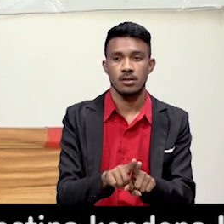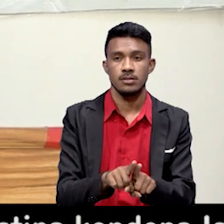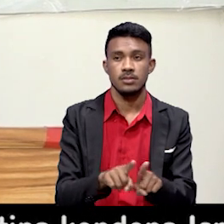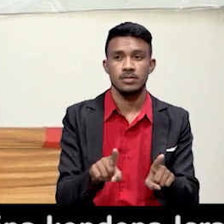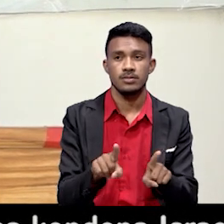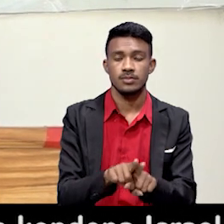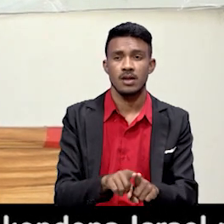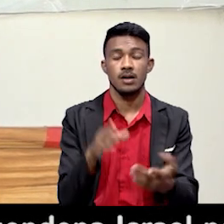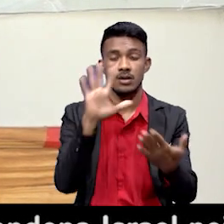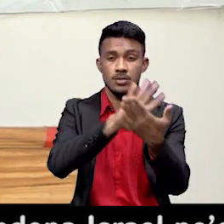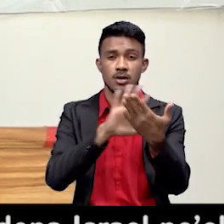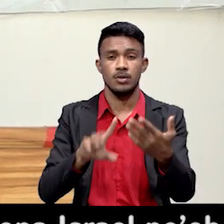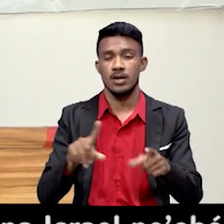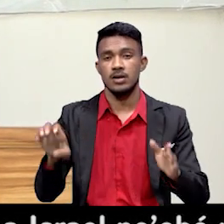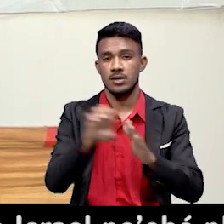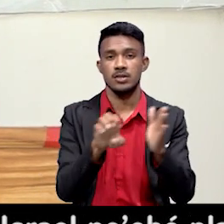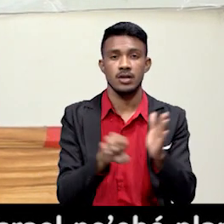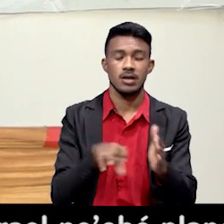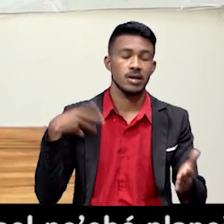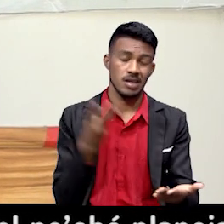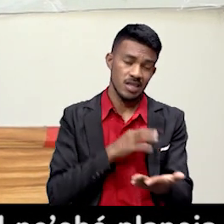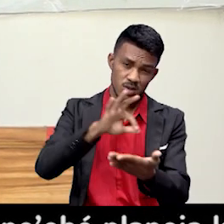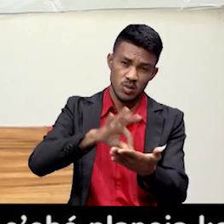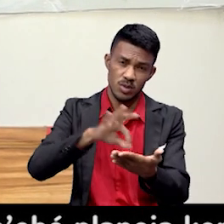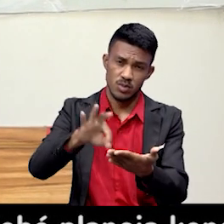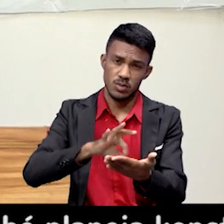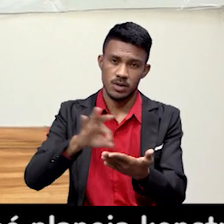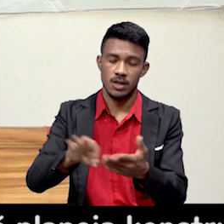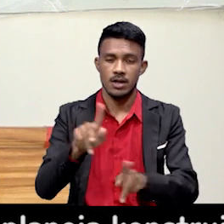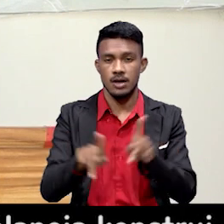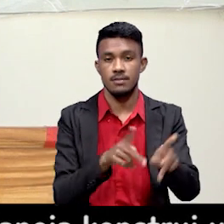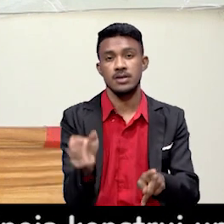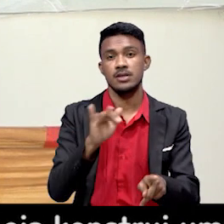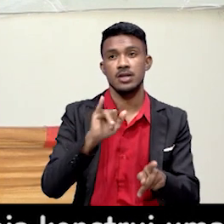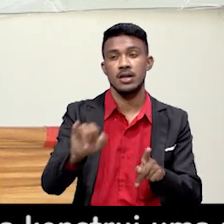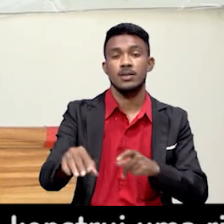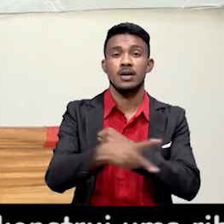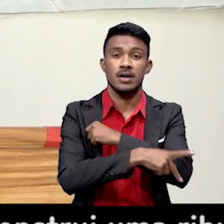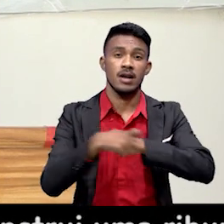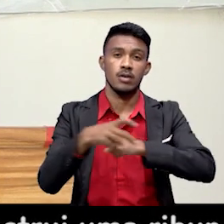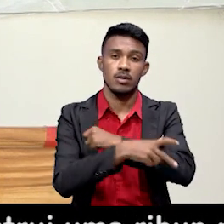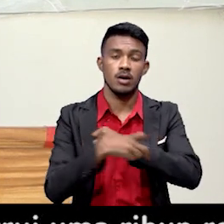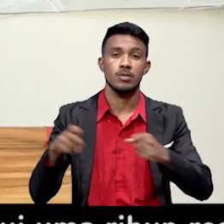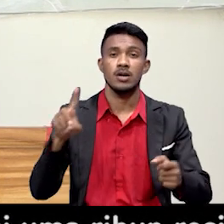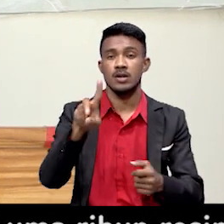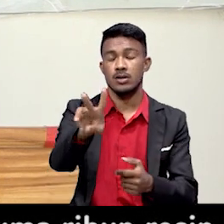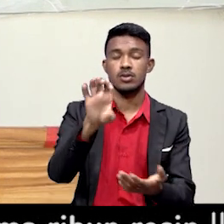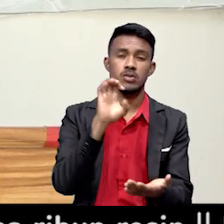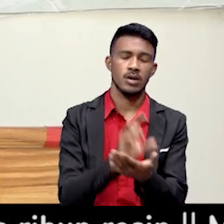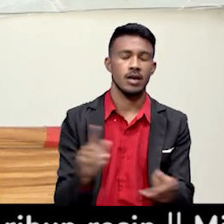ba estado quando ita sura sura kare e ma sere ba nau zuta ba zuta ne e ma la colia ida